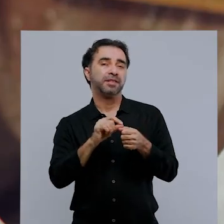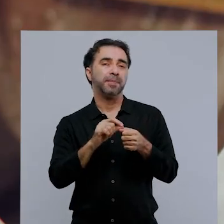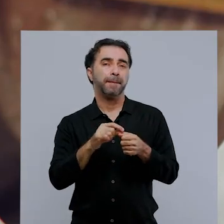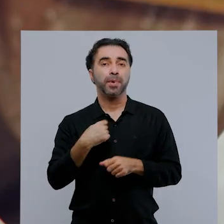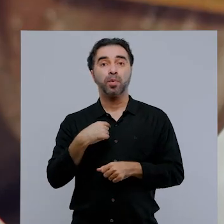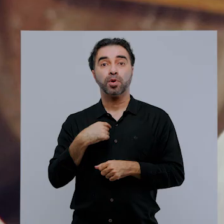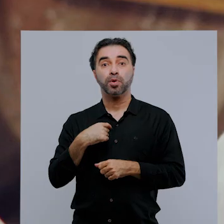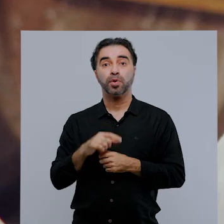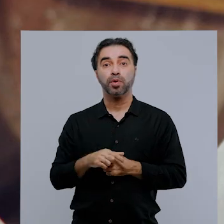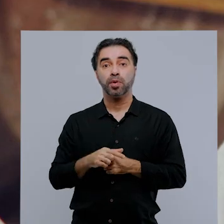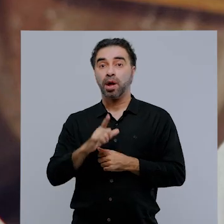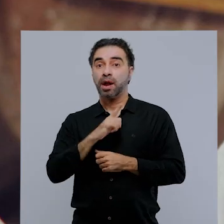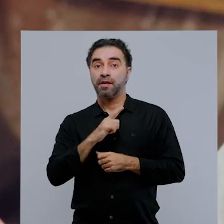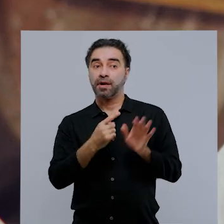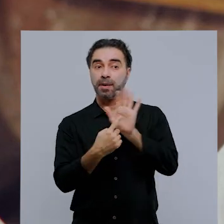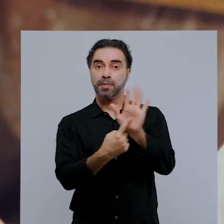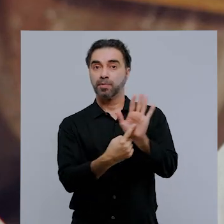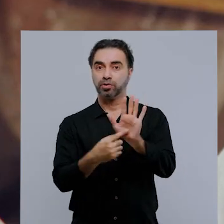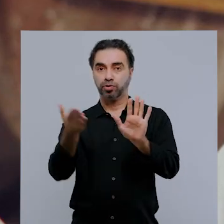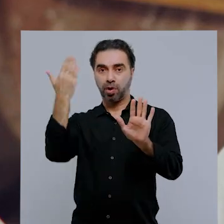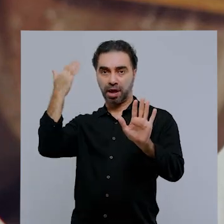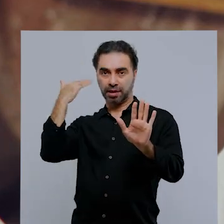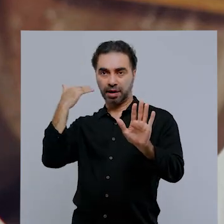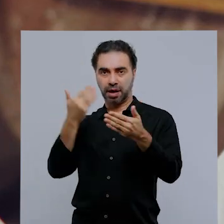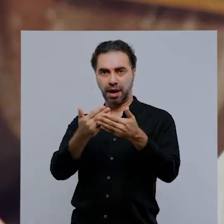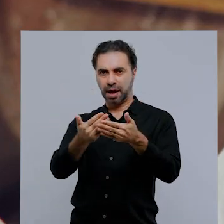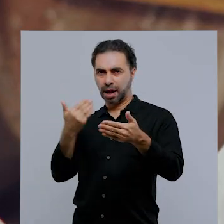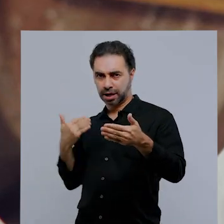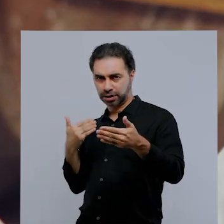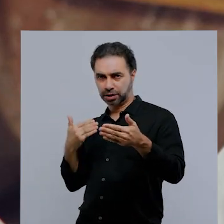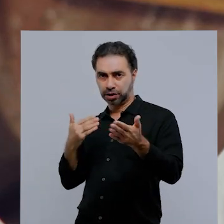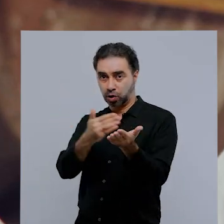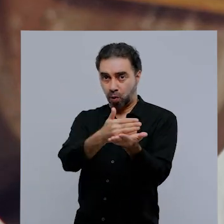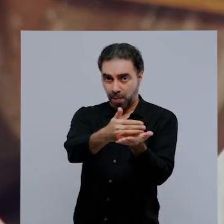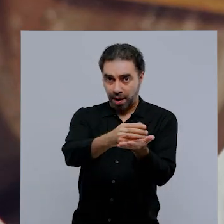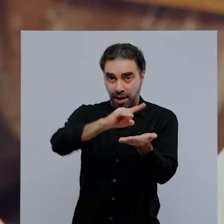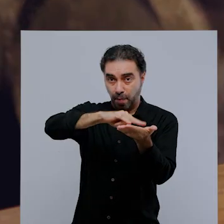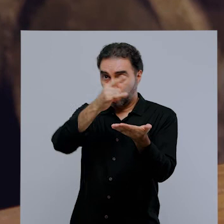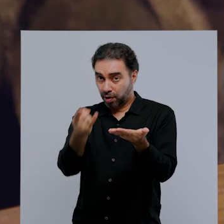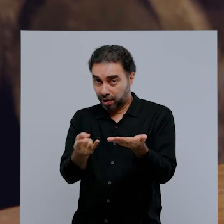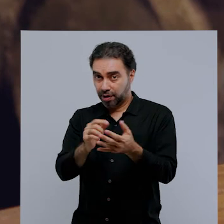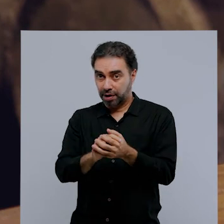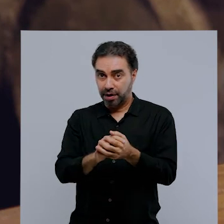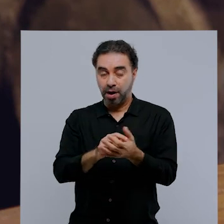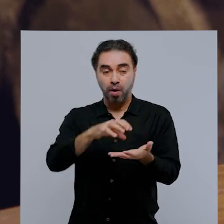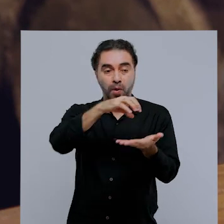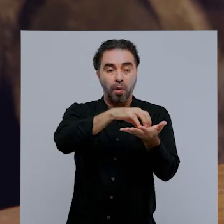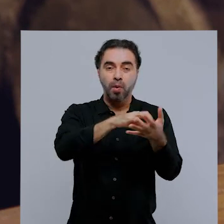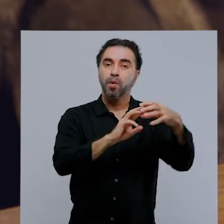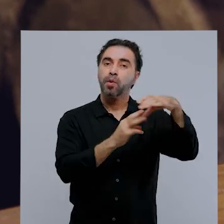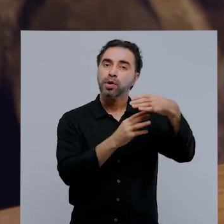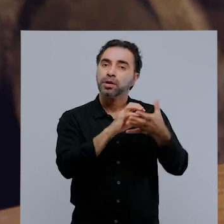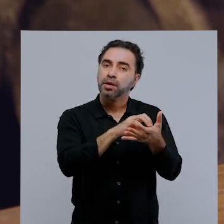quando ele me mostrou na época, antes da inauguração do Museu da Cana, o Engenho Central, e me